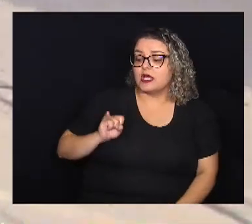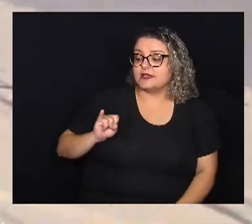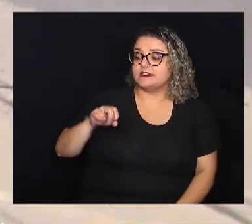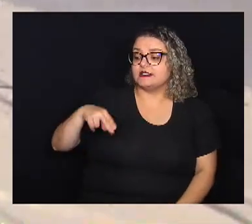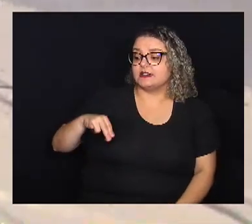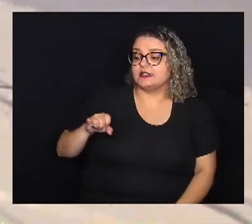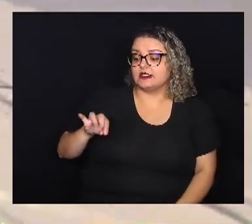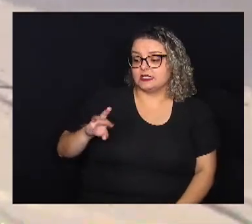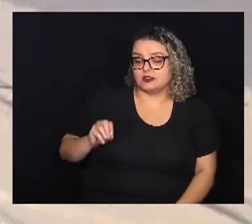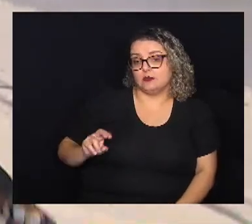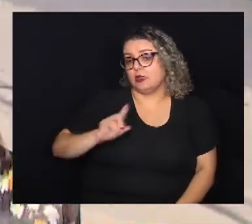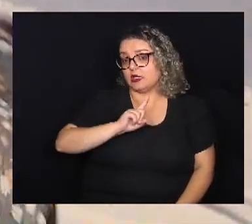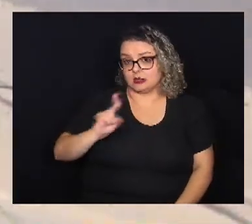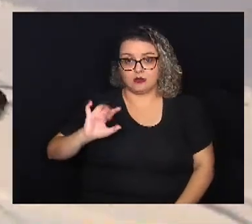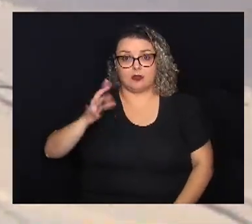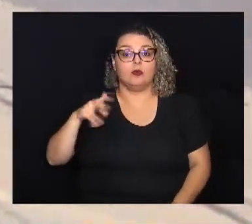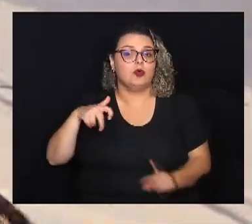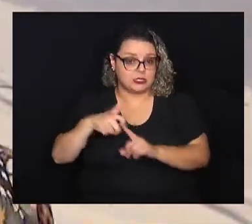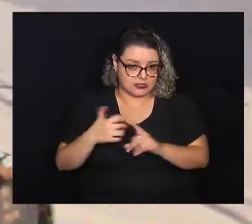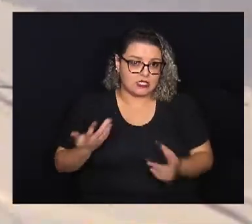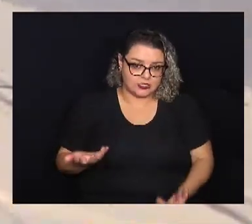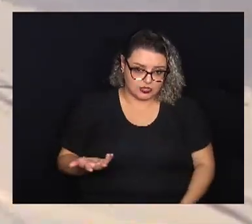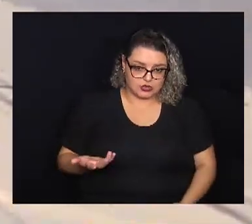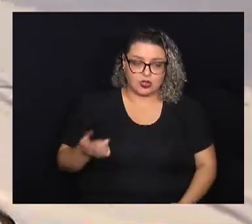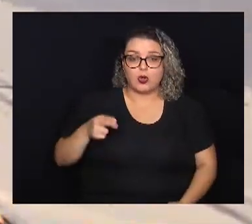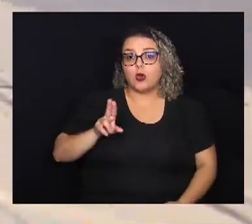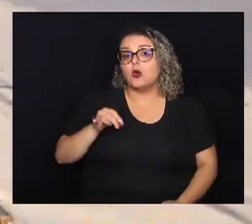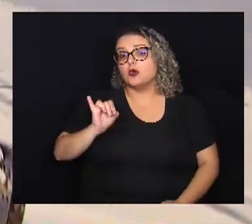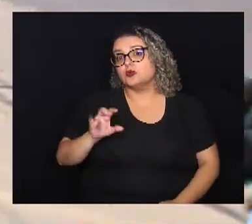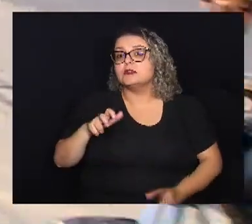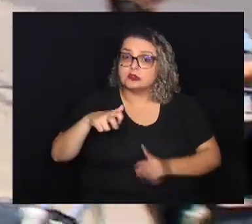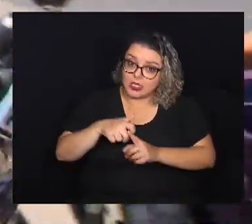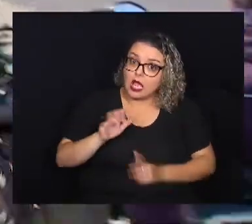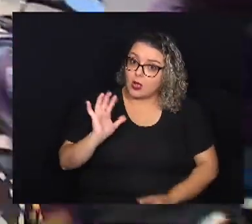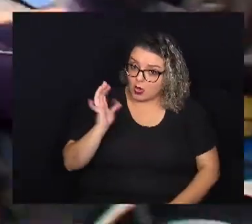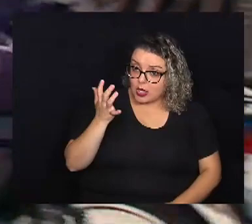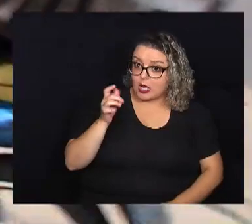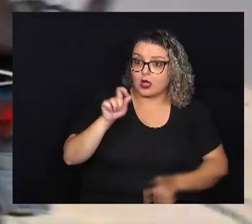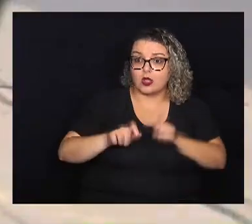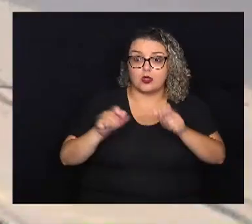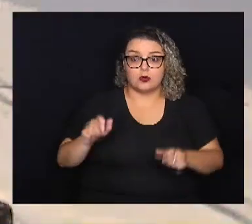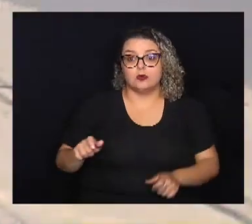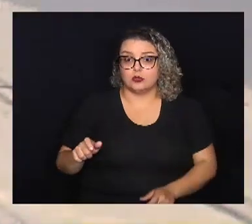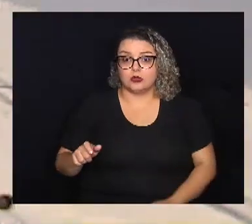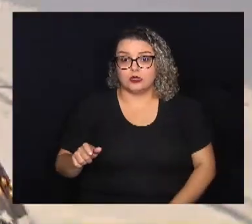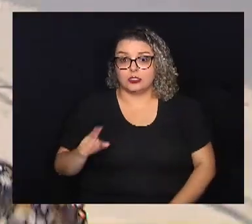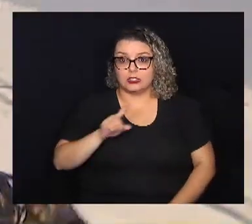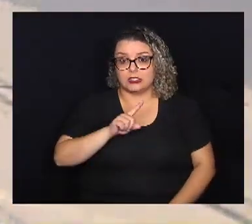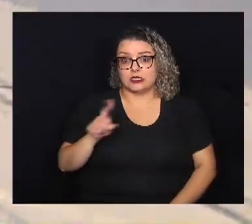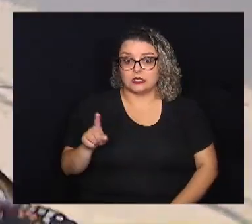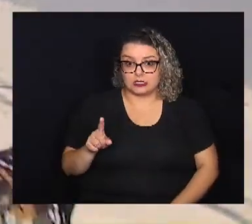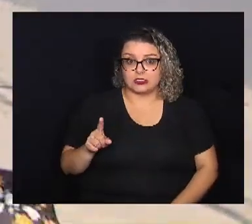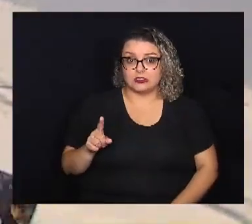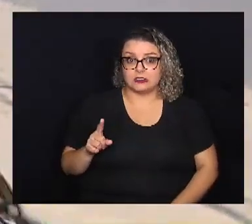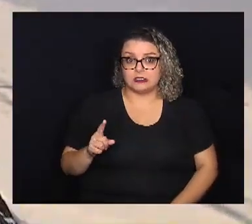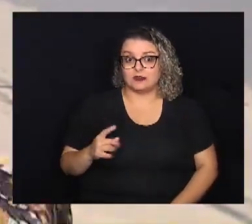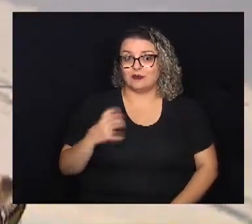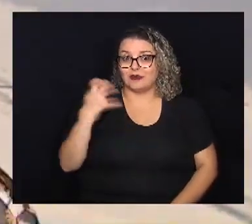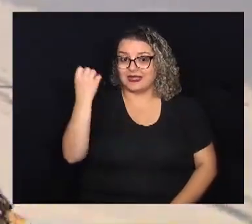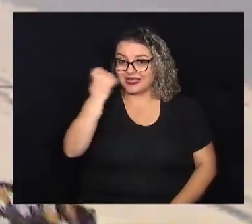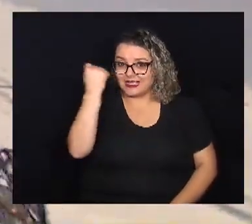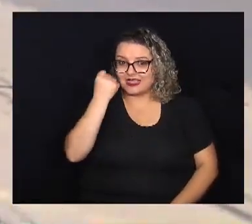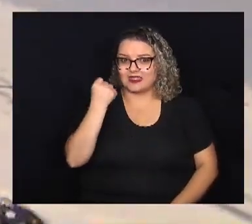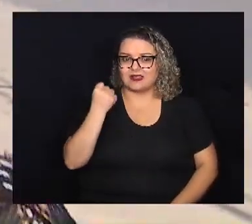aconteça nenhum sinistro, ou mesmo que se o sinistro acontecer, as pessoas não fiquem seriamente machucadas,